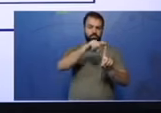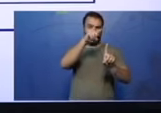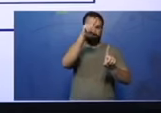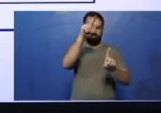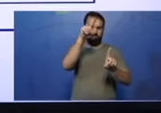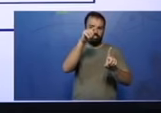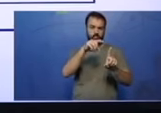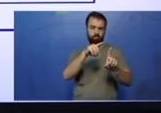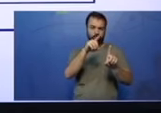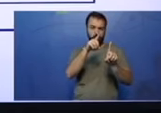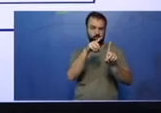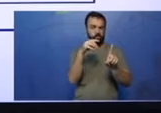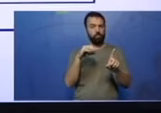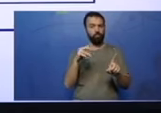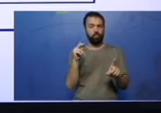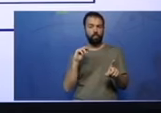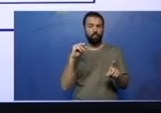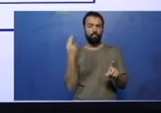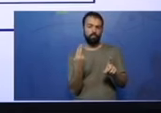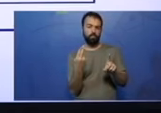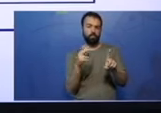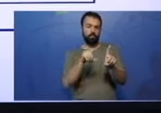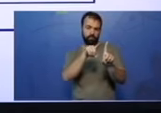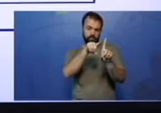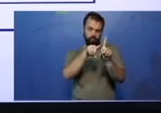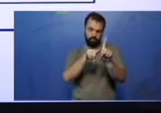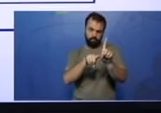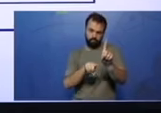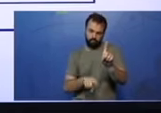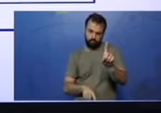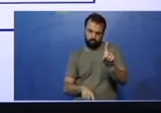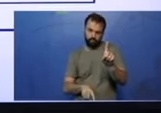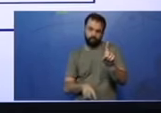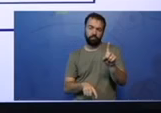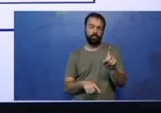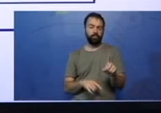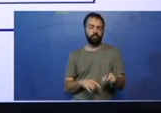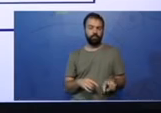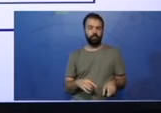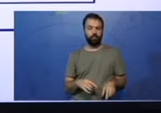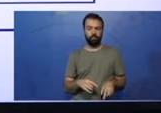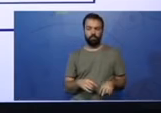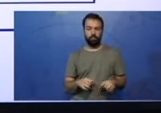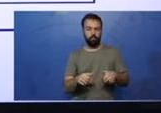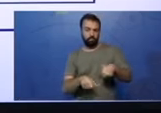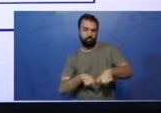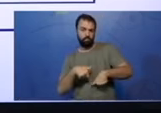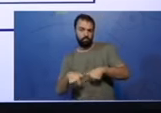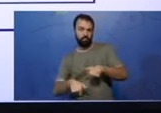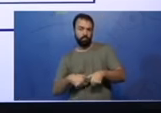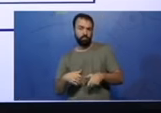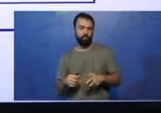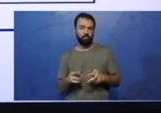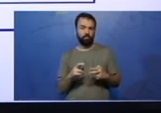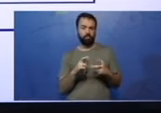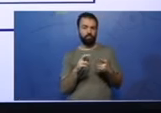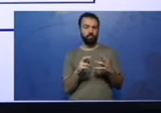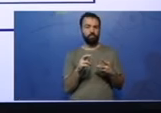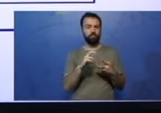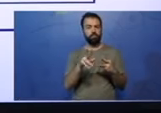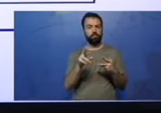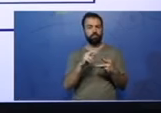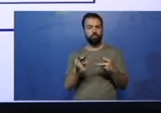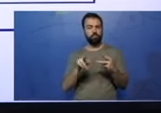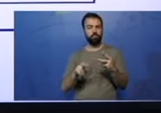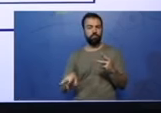dessas substâncias, no caso a gente está dando um exemplo da água, que é um exemplo mais fácil de compreender, a gente consegue alterar